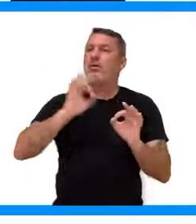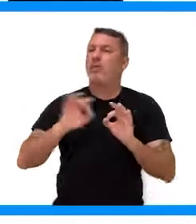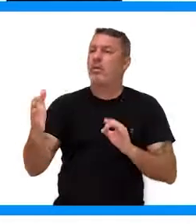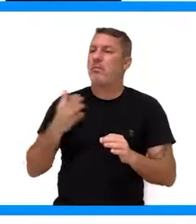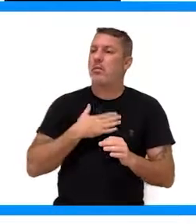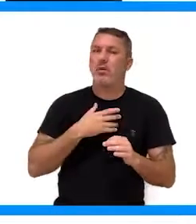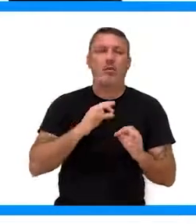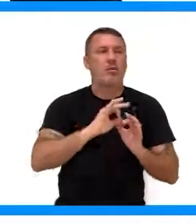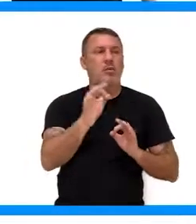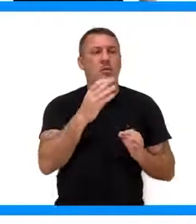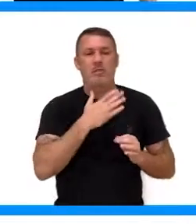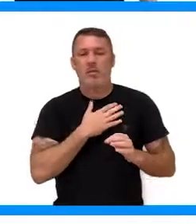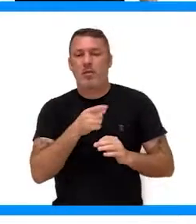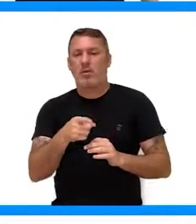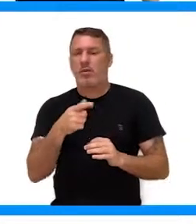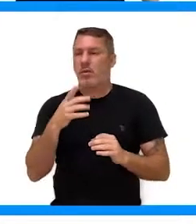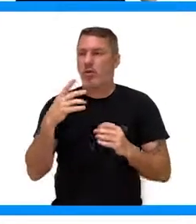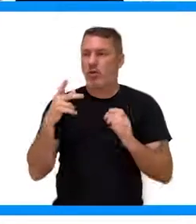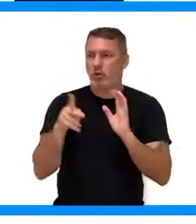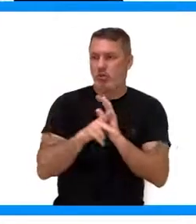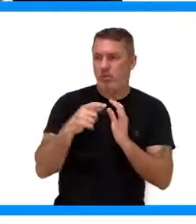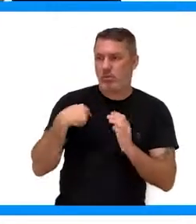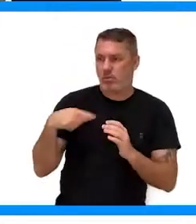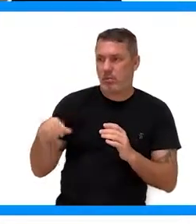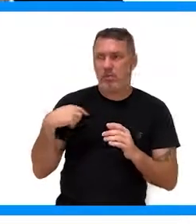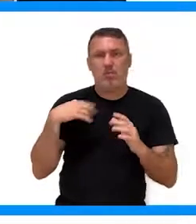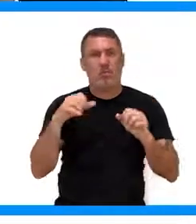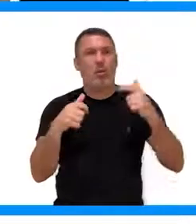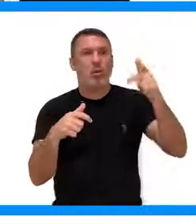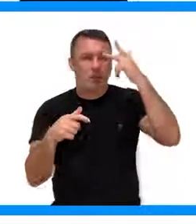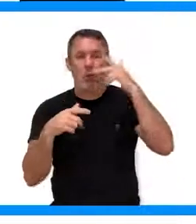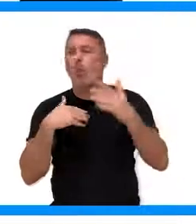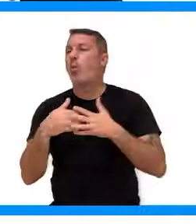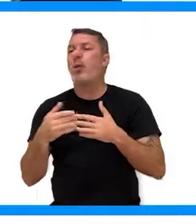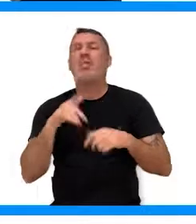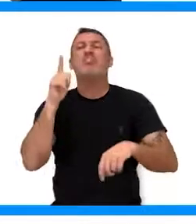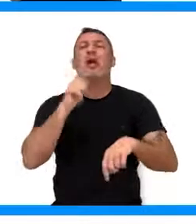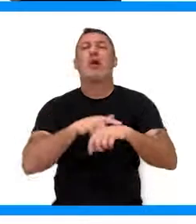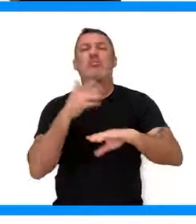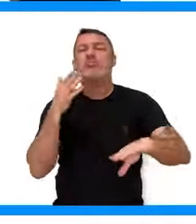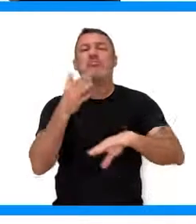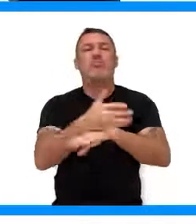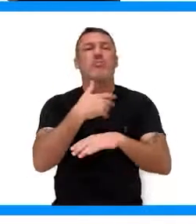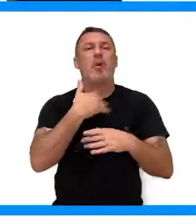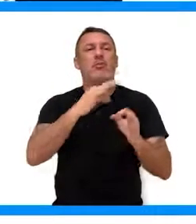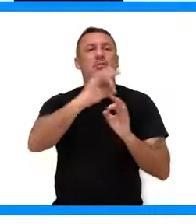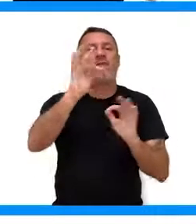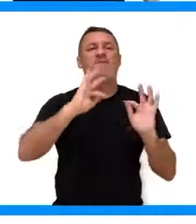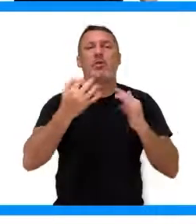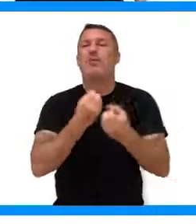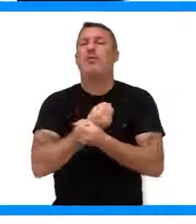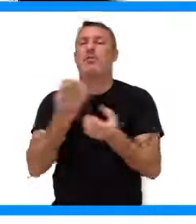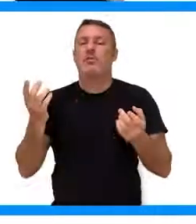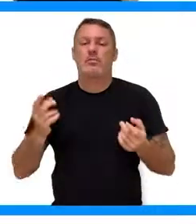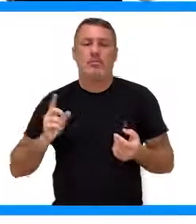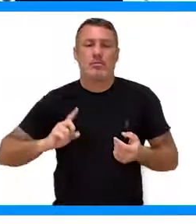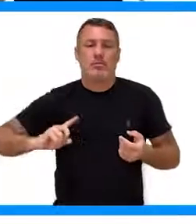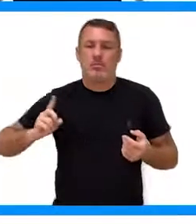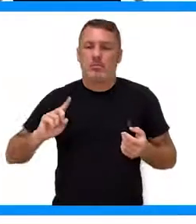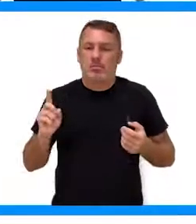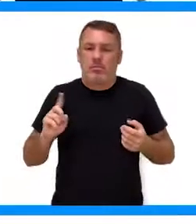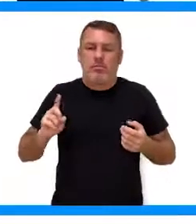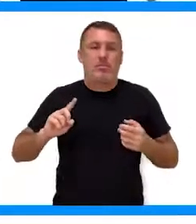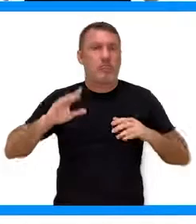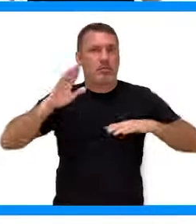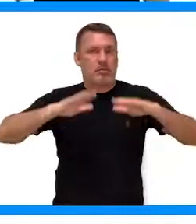Tantos hectares, isso aqui é meu. Então essa proporção aqui é justa para mim, para você aquela ali menor ou para o meu familiar maior.